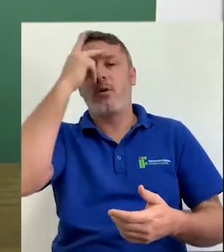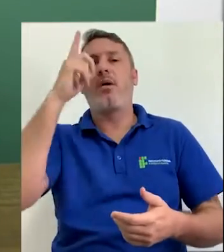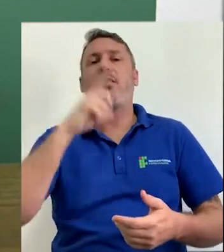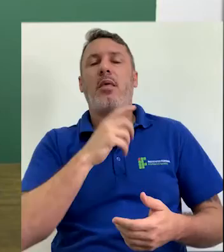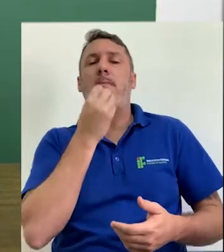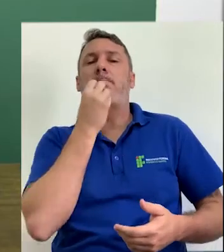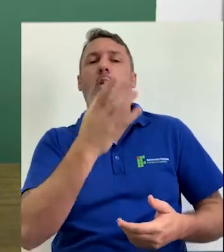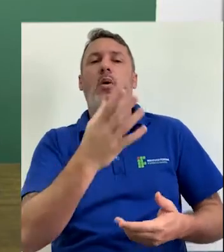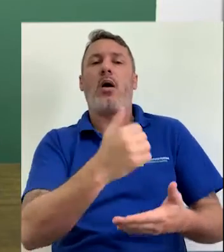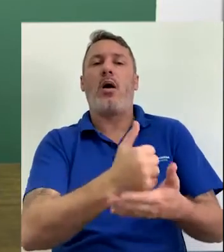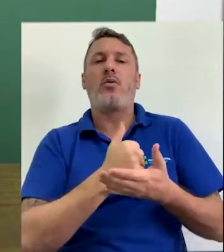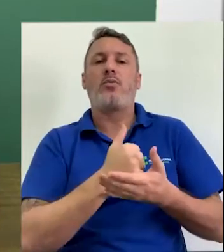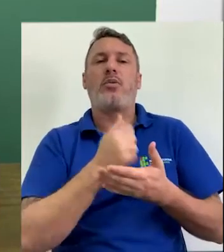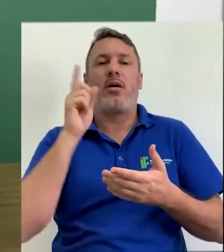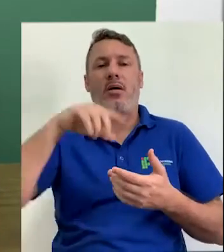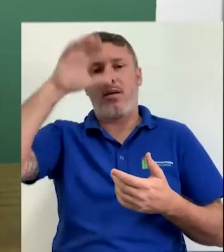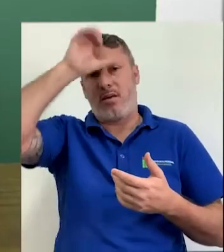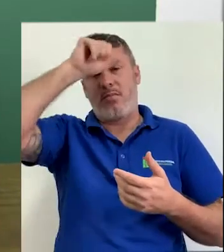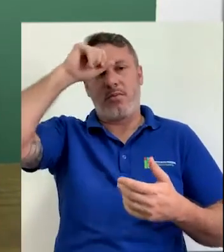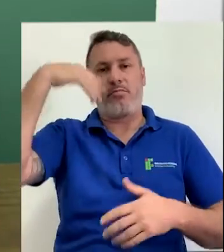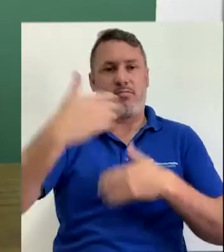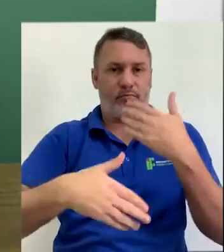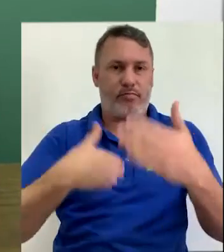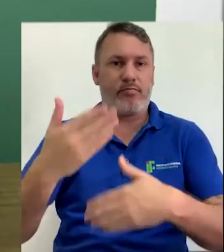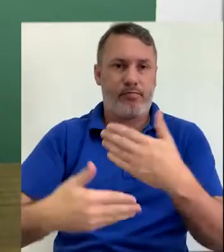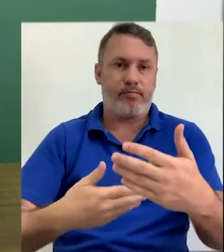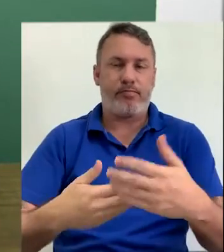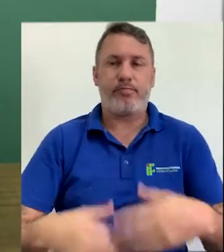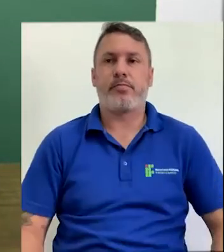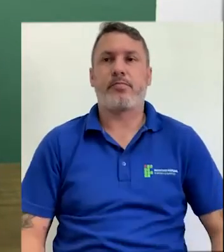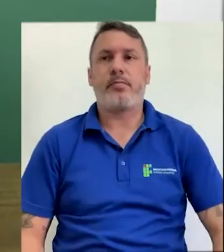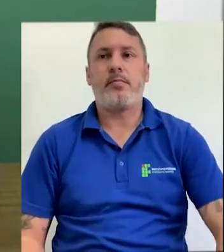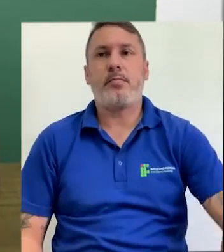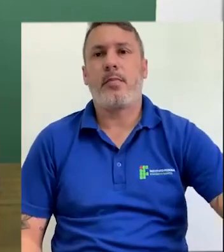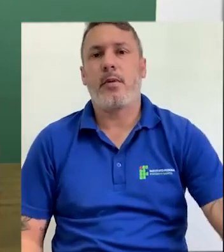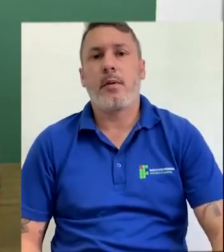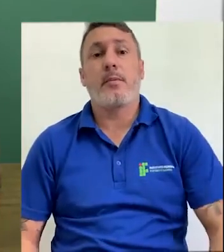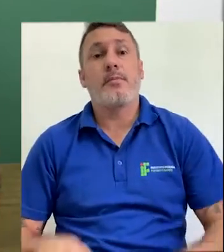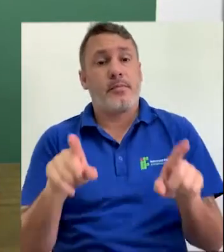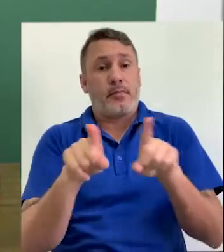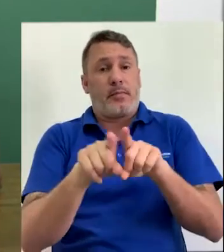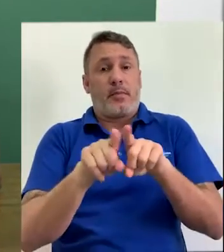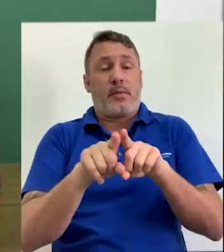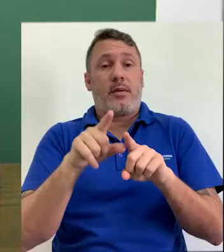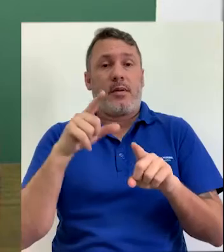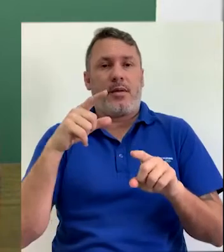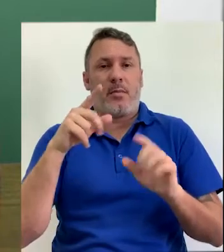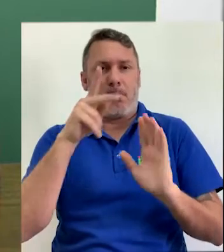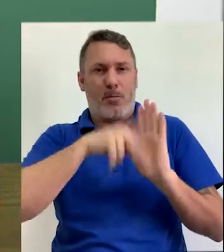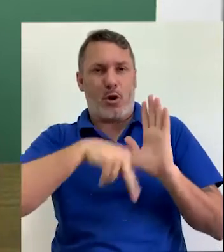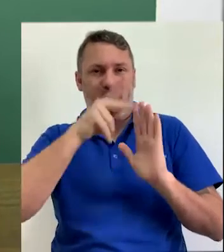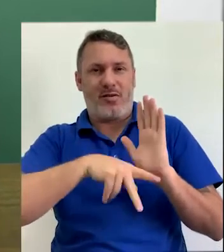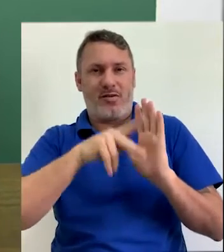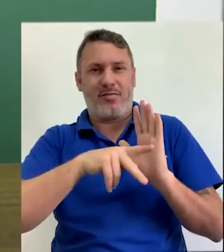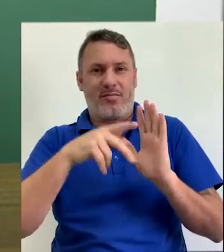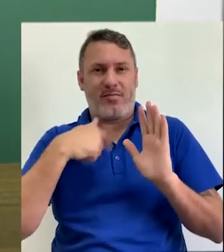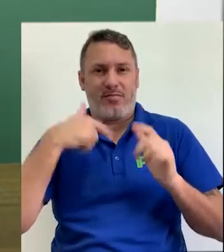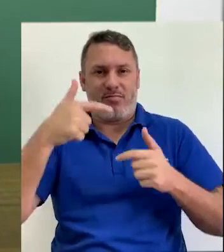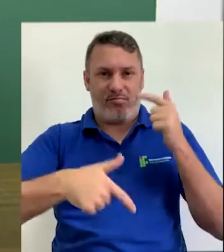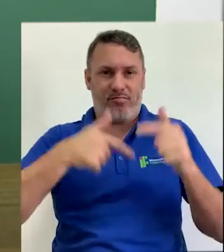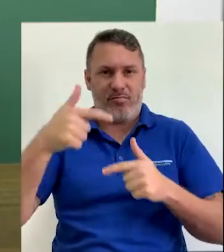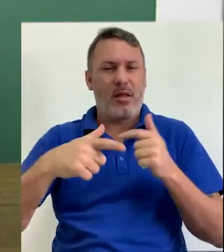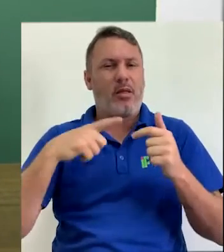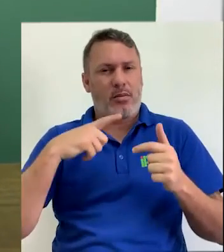E dentro dessas ações que nós praticamos lá no projeto,